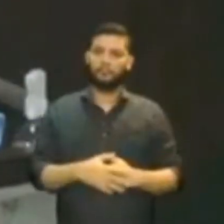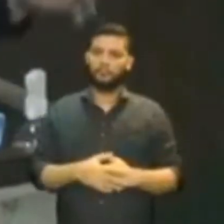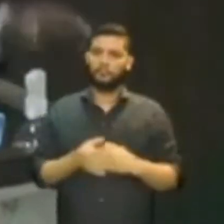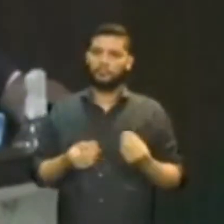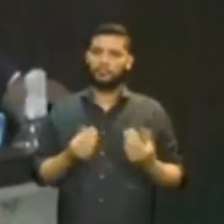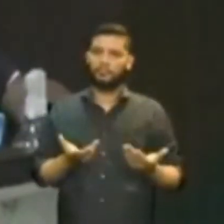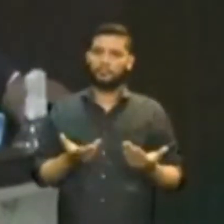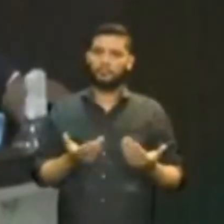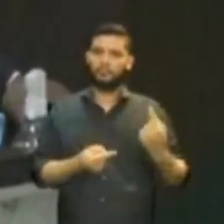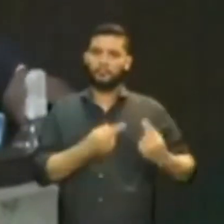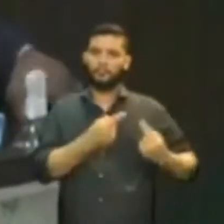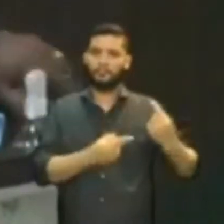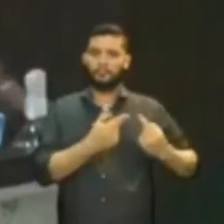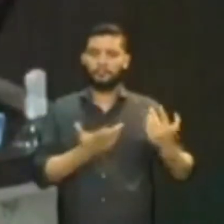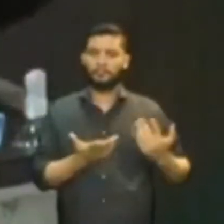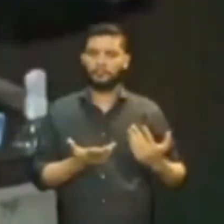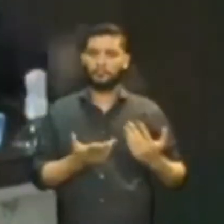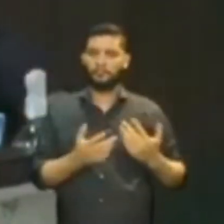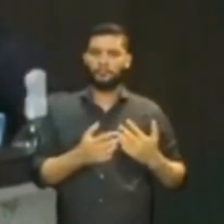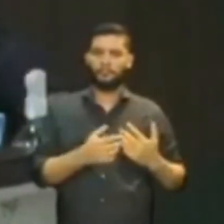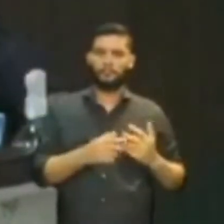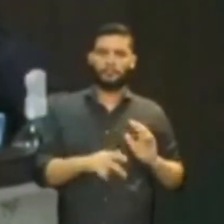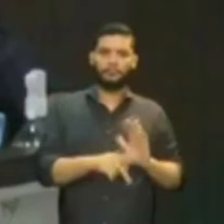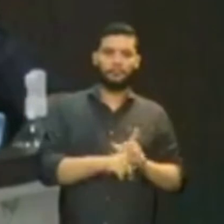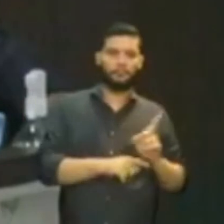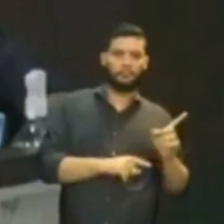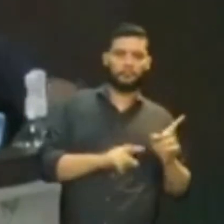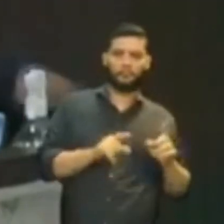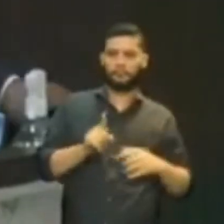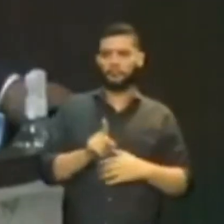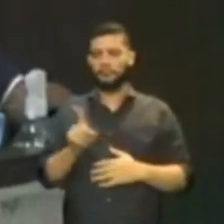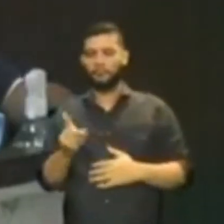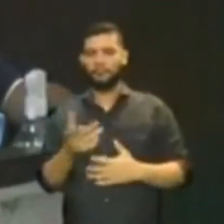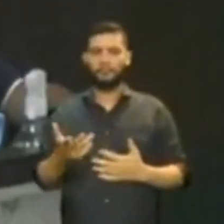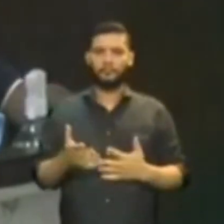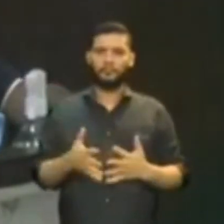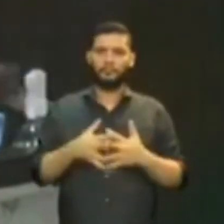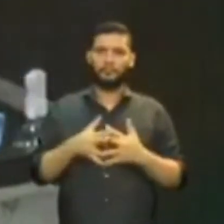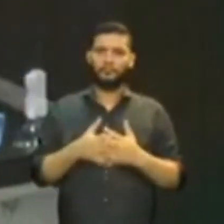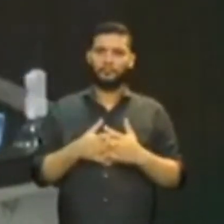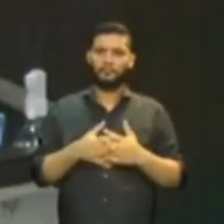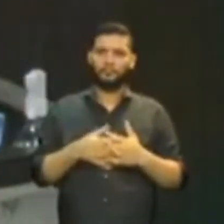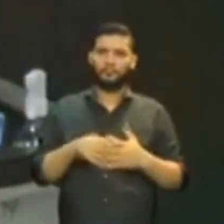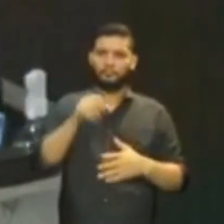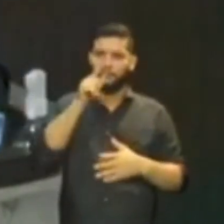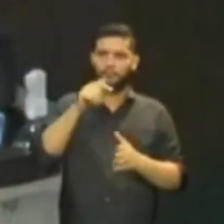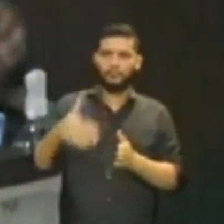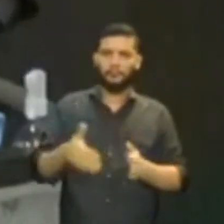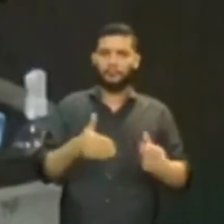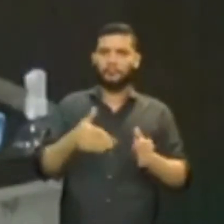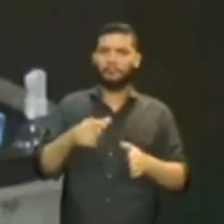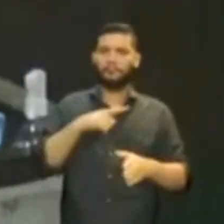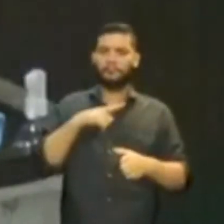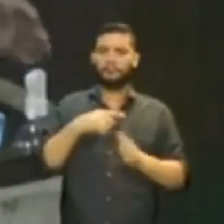está em meio a uma polêmica, se é de A, se é de B, e é em cima de um leito de rio, e tem um relatório da